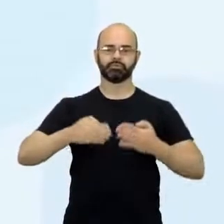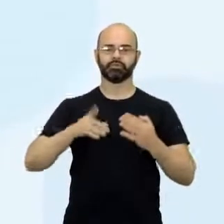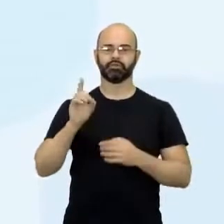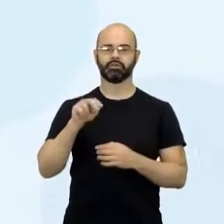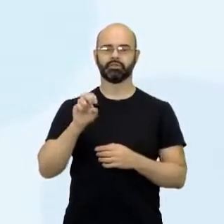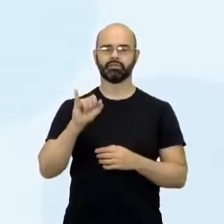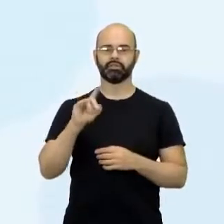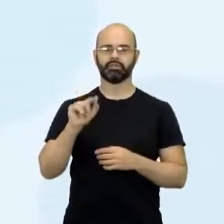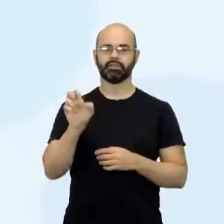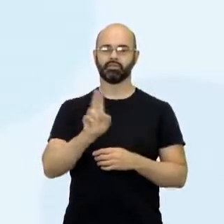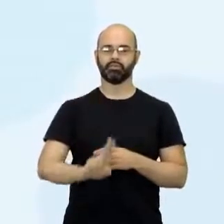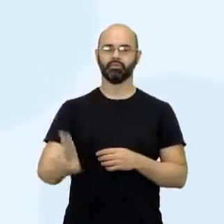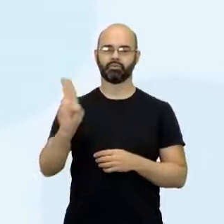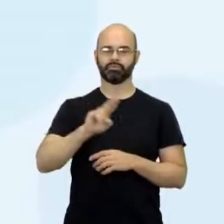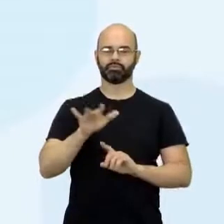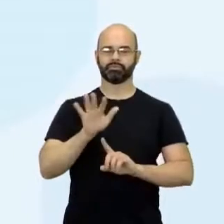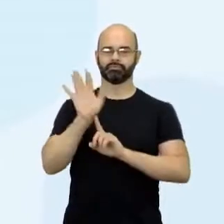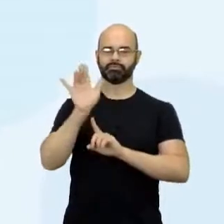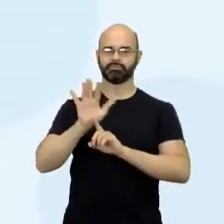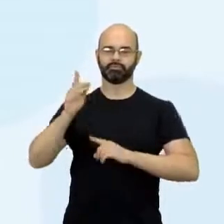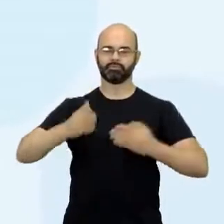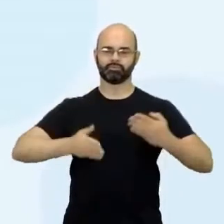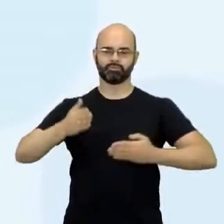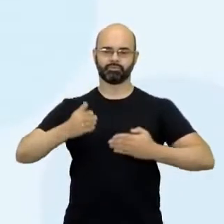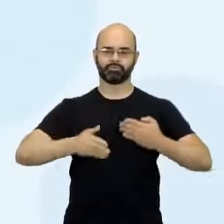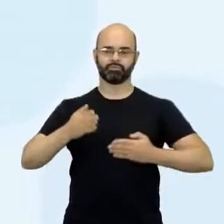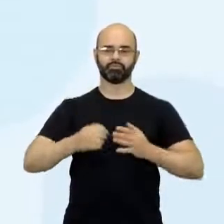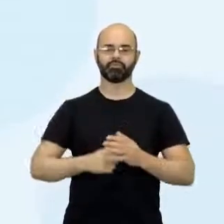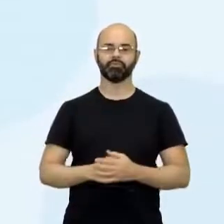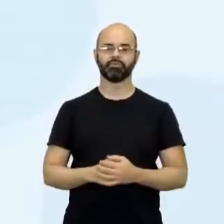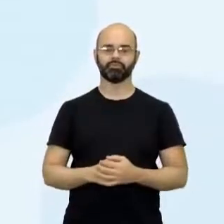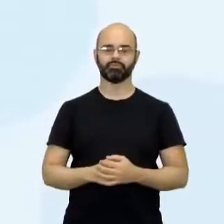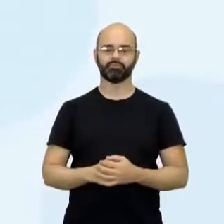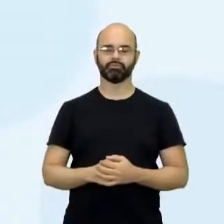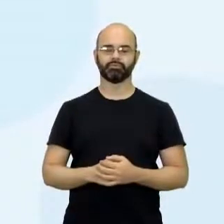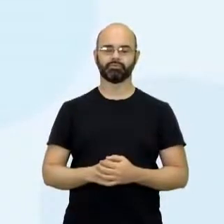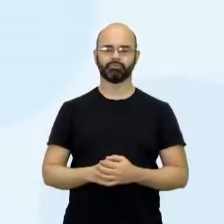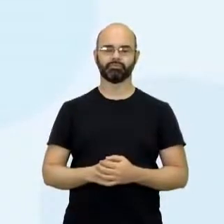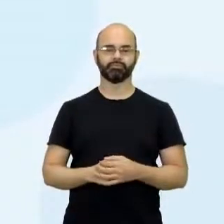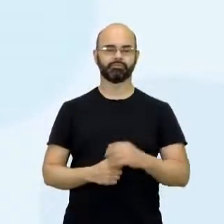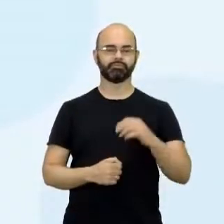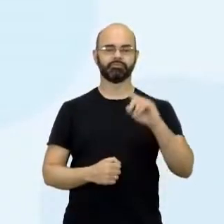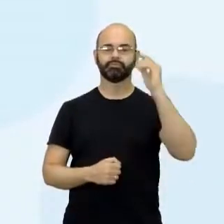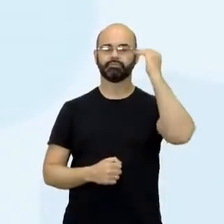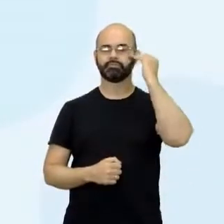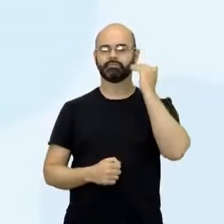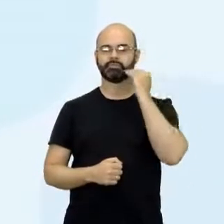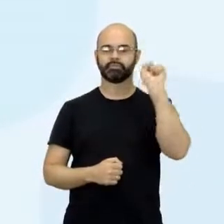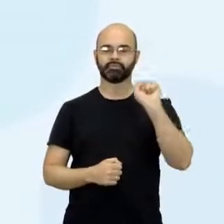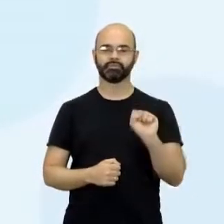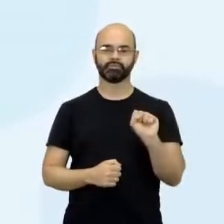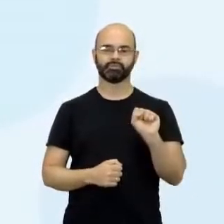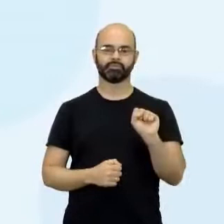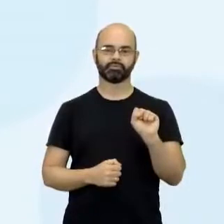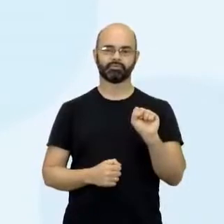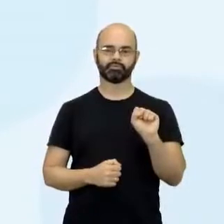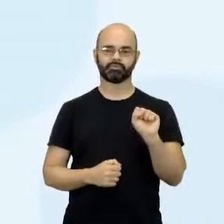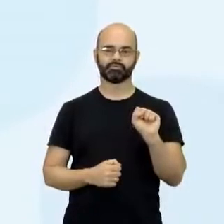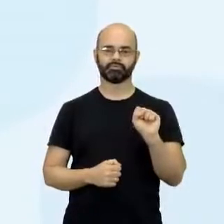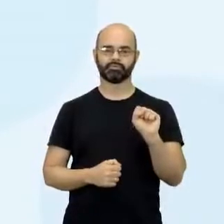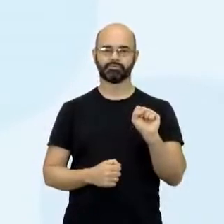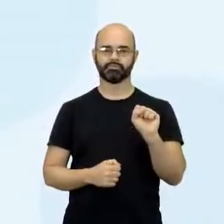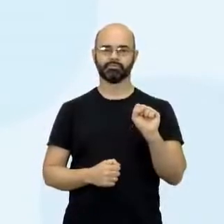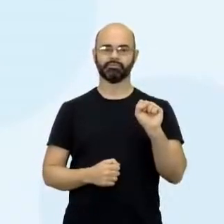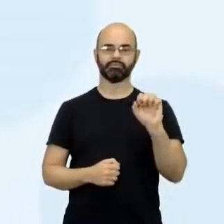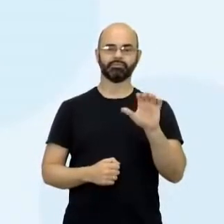de robôs nas indústrias, né, dando destaque aqui, ó, Coreia do Sul, né, com, né, em